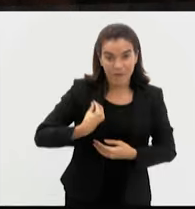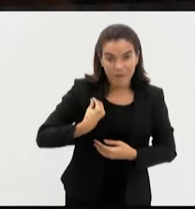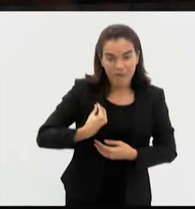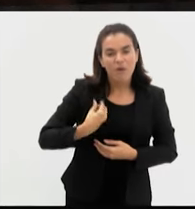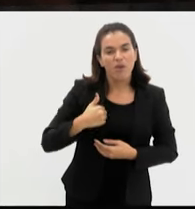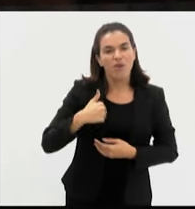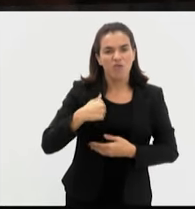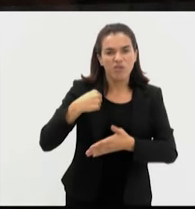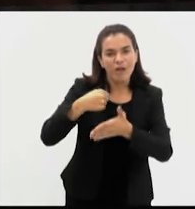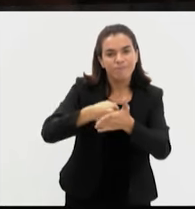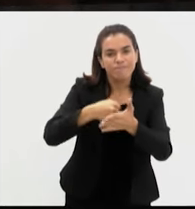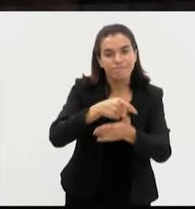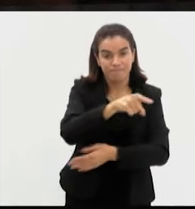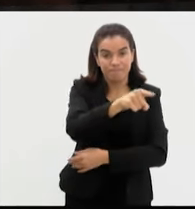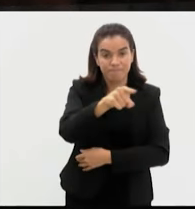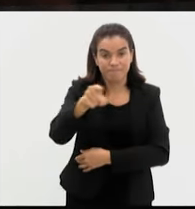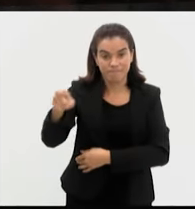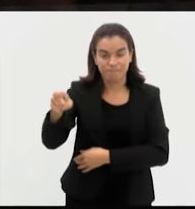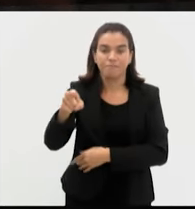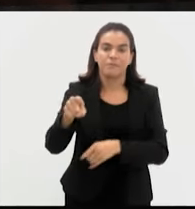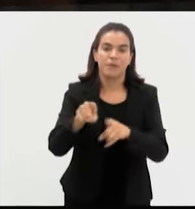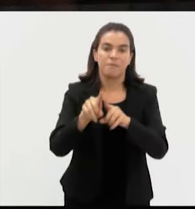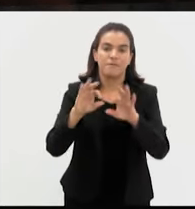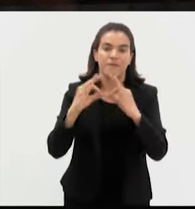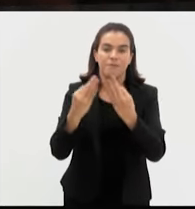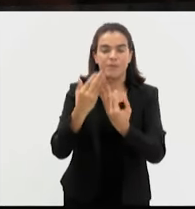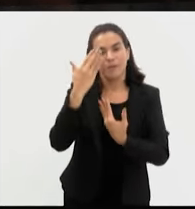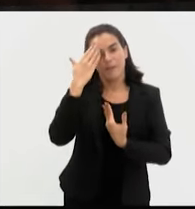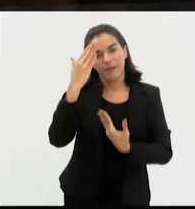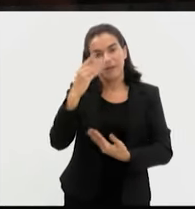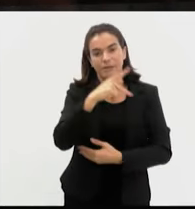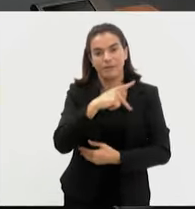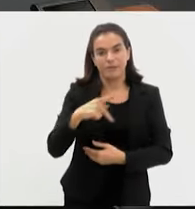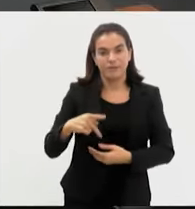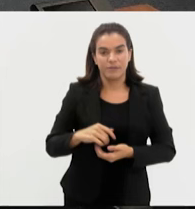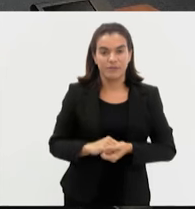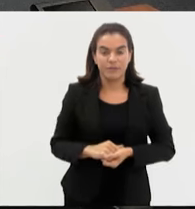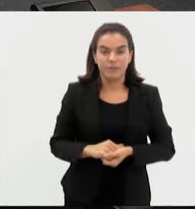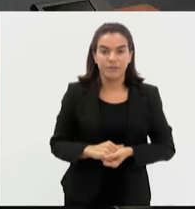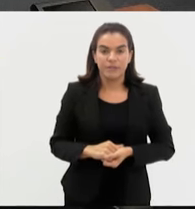eu vou estar lutando por você e pela sua família muito obrigado senhor